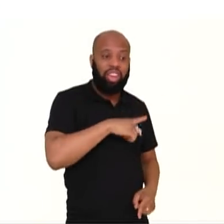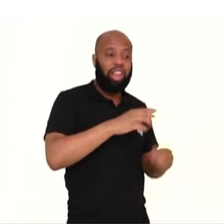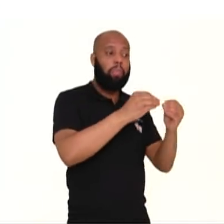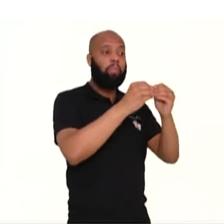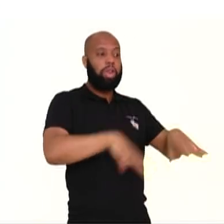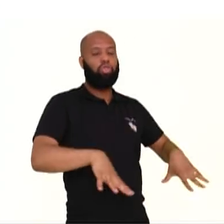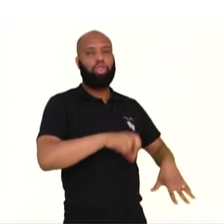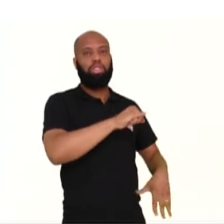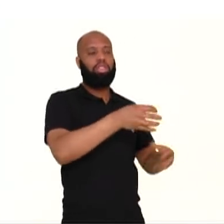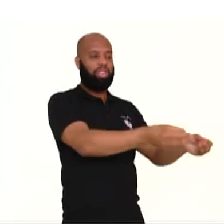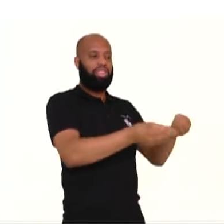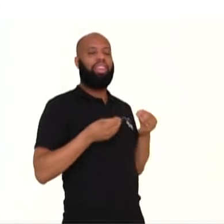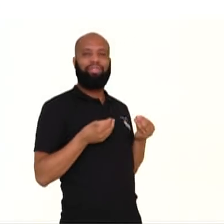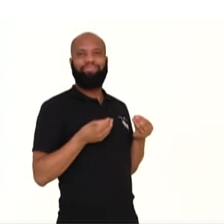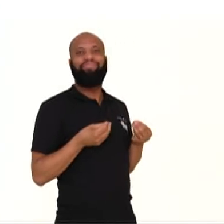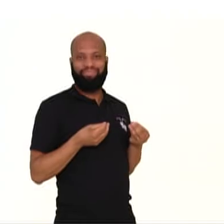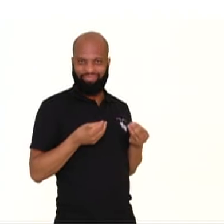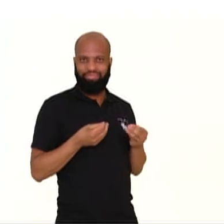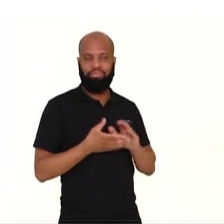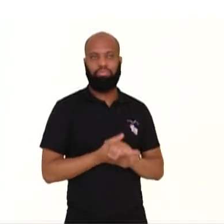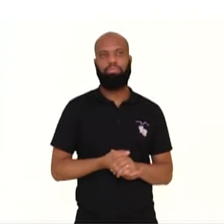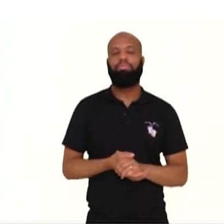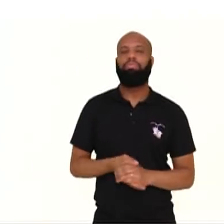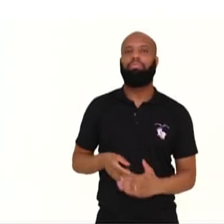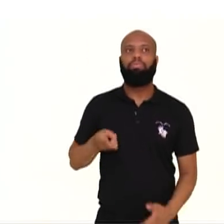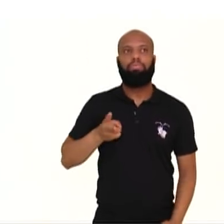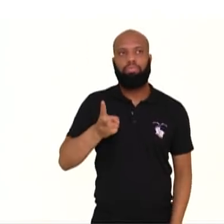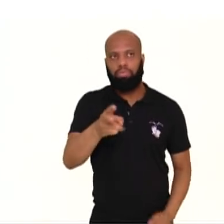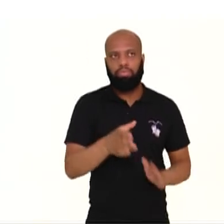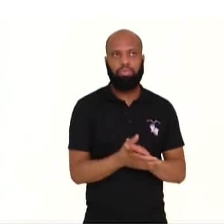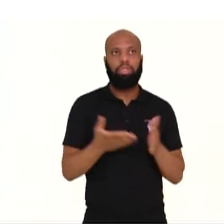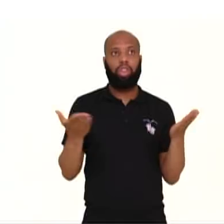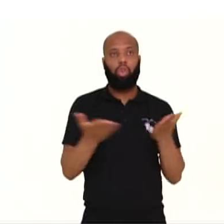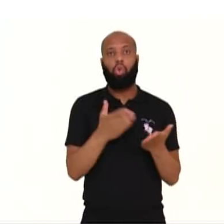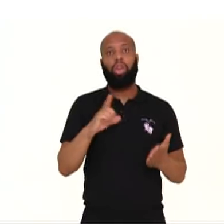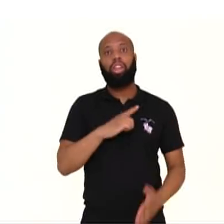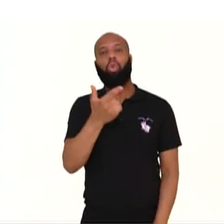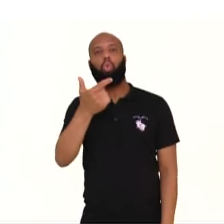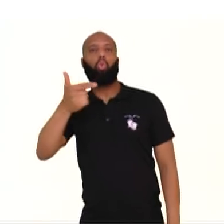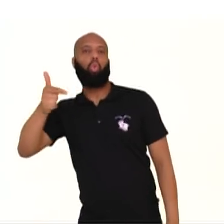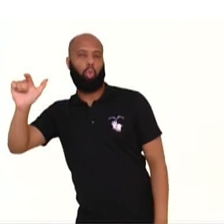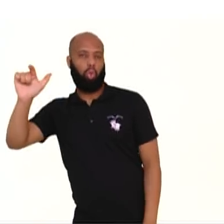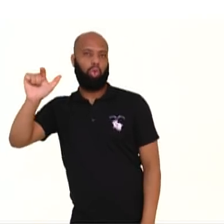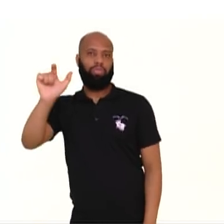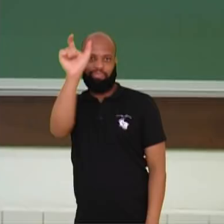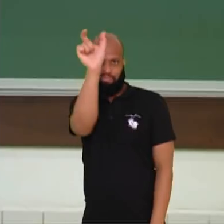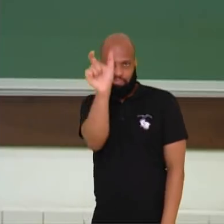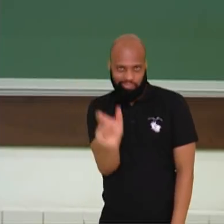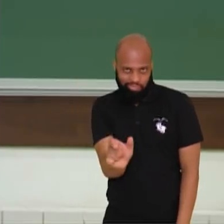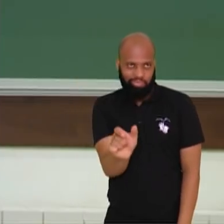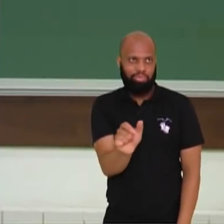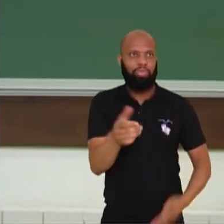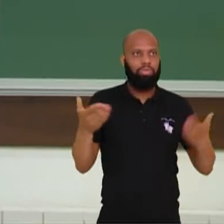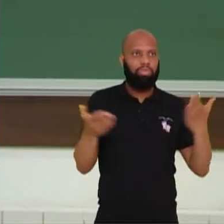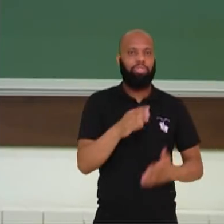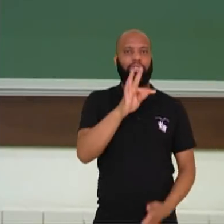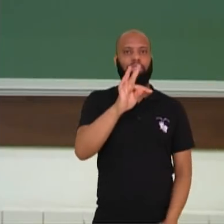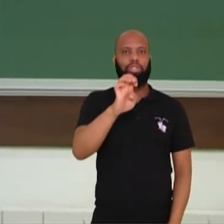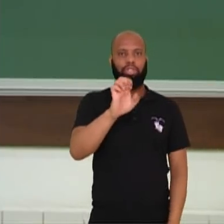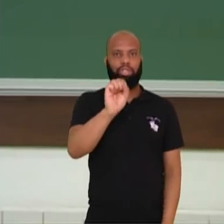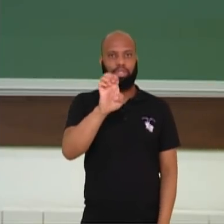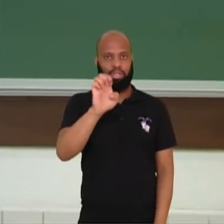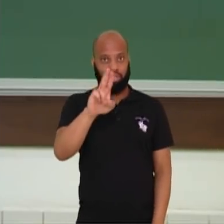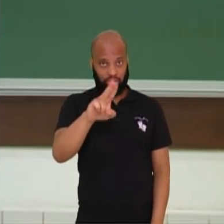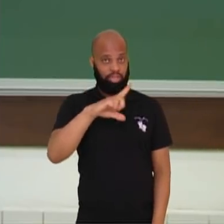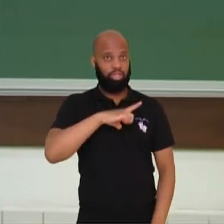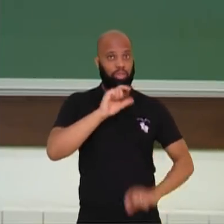o recebe. Muito bem? Vamos adiante. Um terceiro herói que nós vamos ver na aula de hoje é o Teseu. Teseu